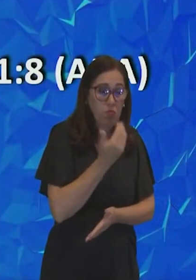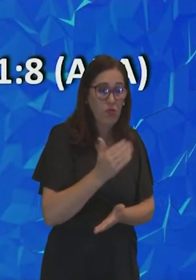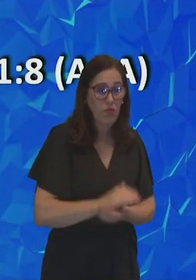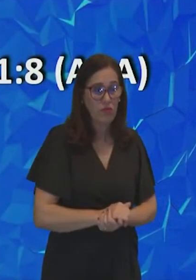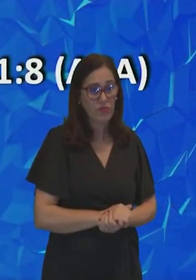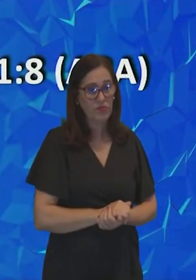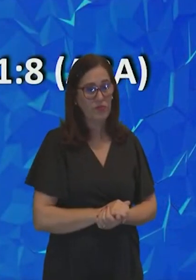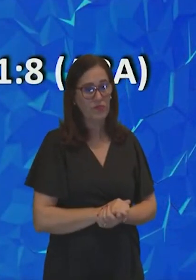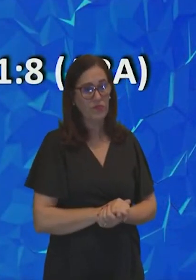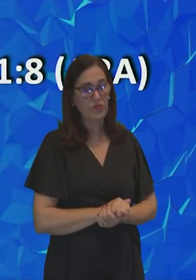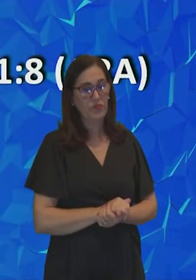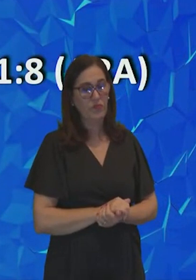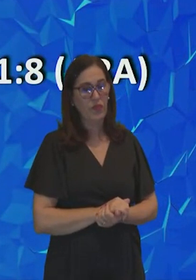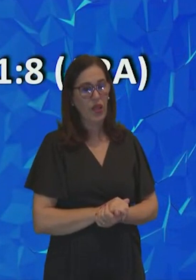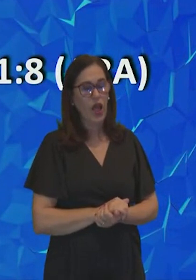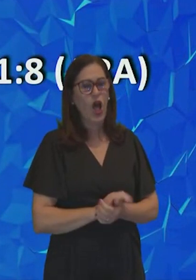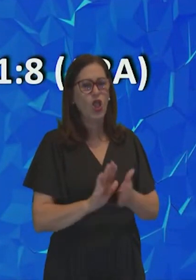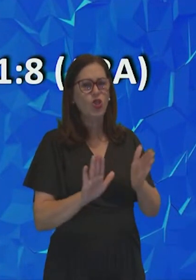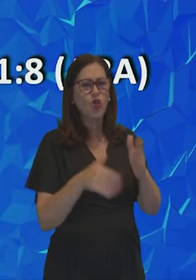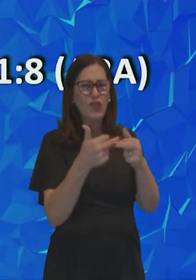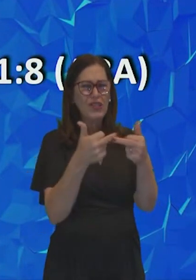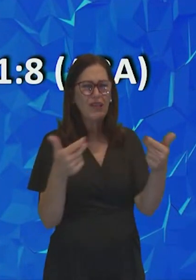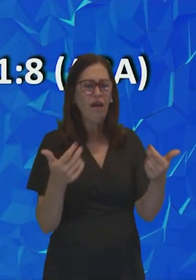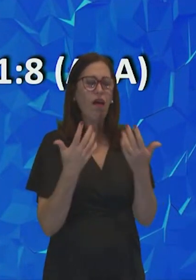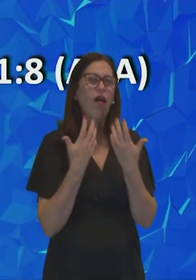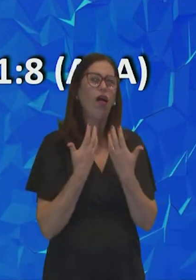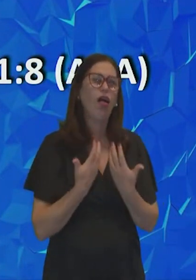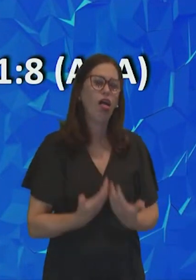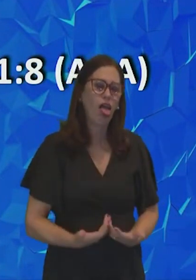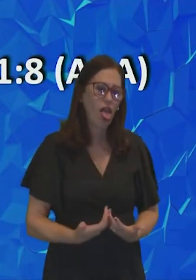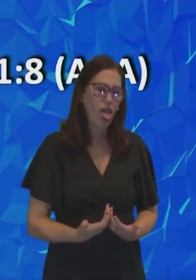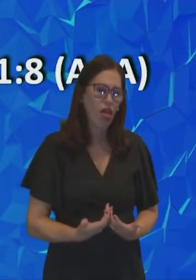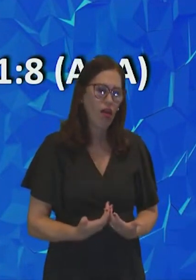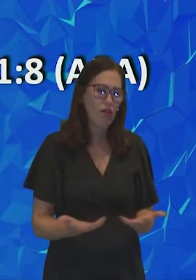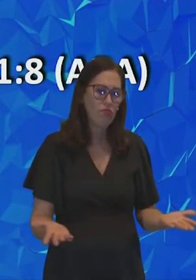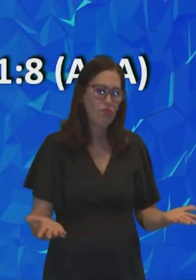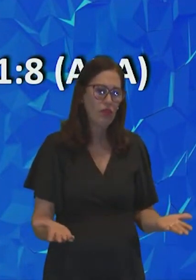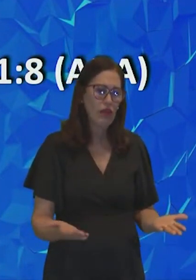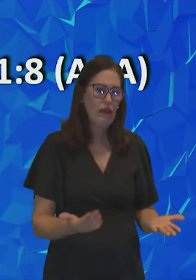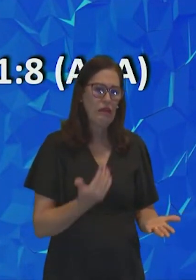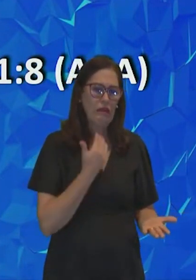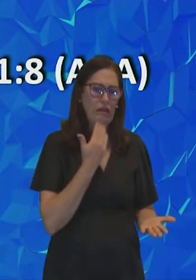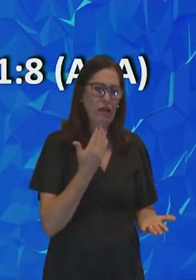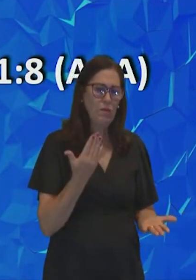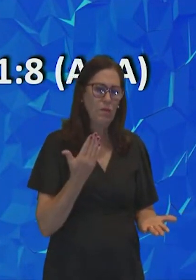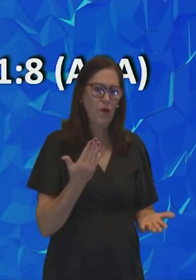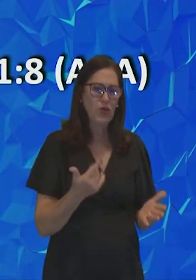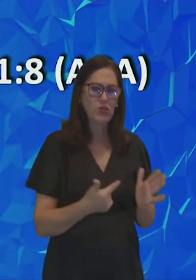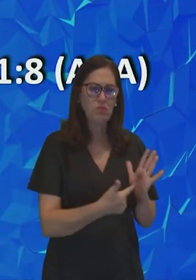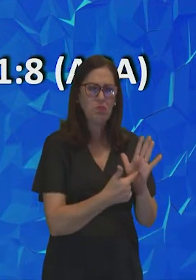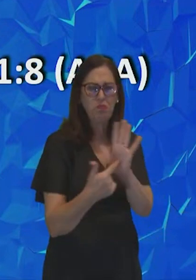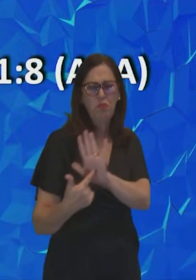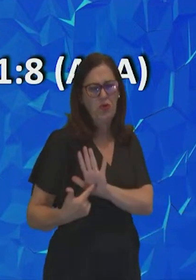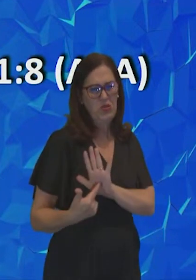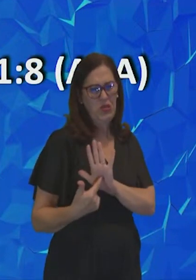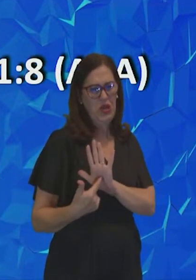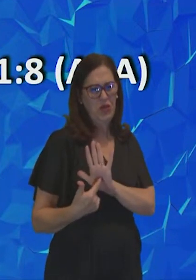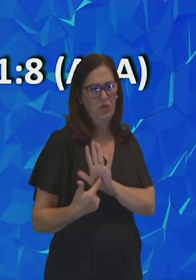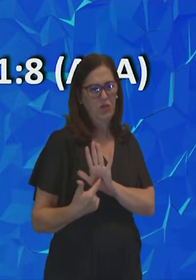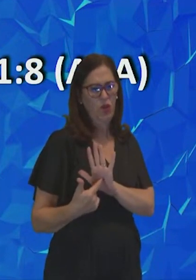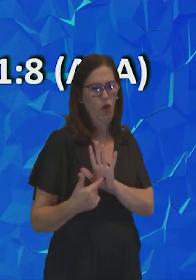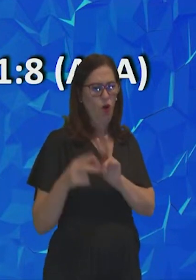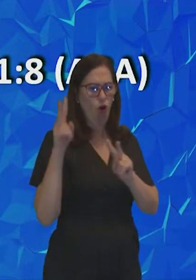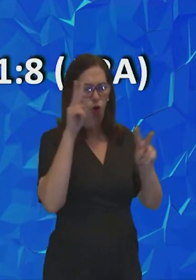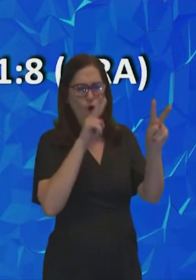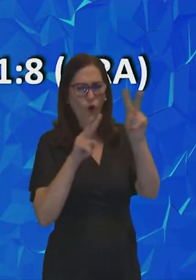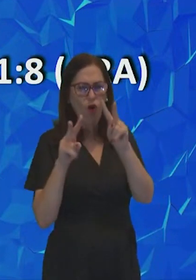ele disse então: todas as coisas são canseiras tais que ninguém as pode exprimir. Os olhos